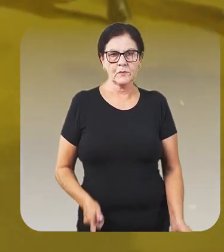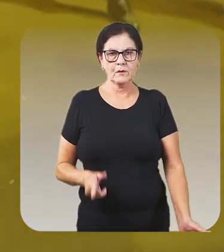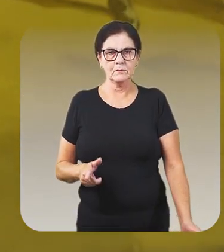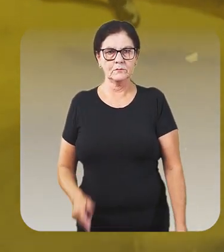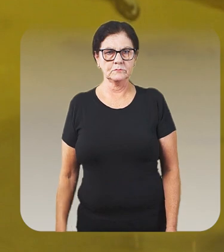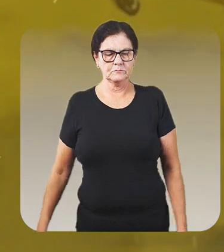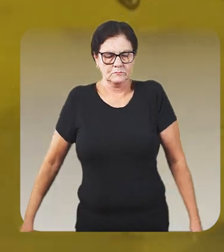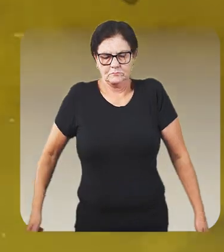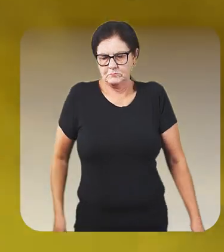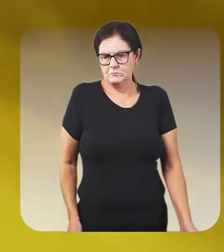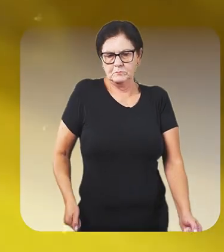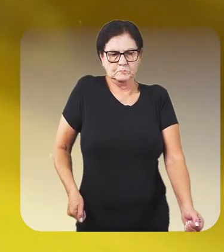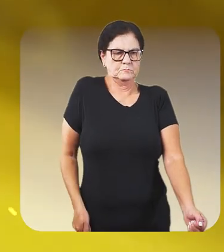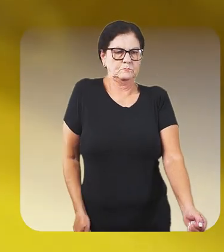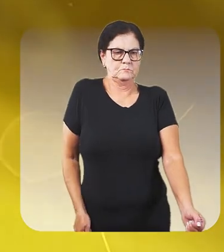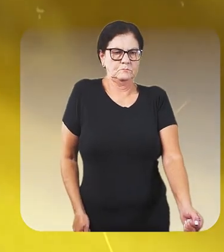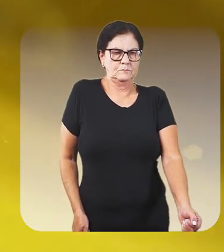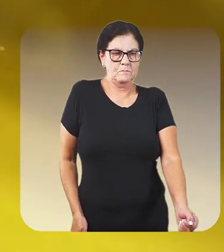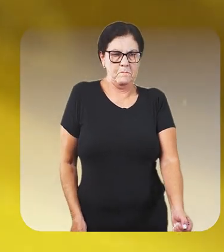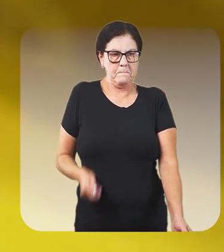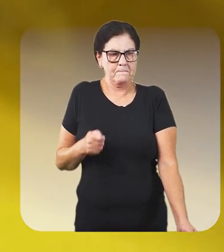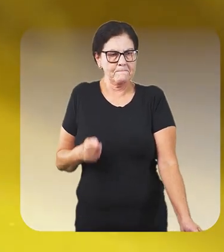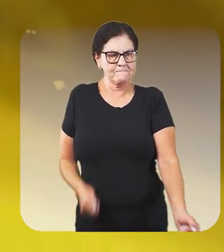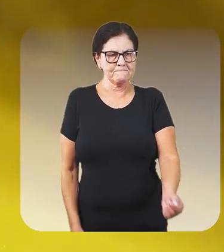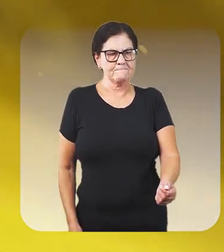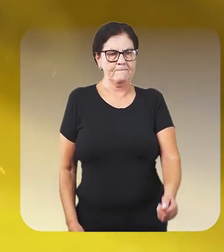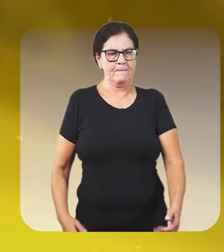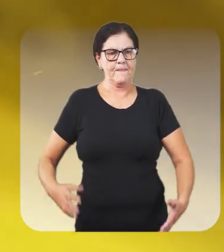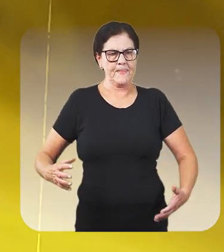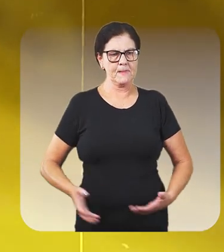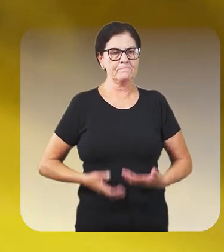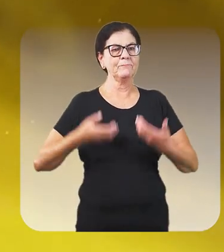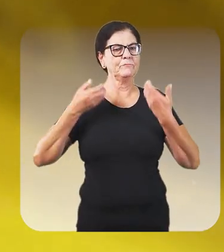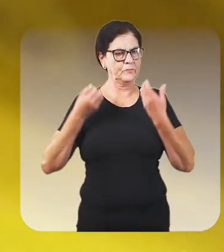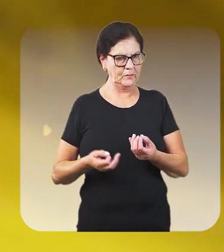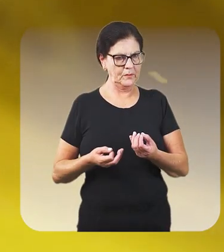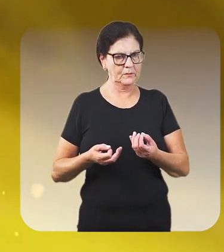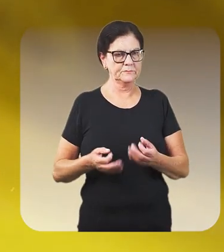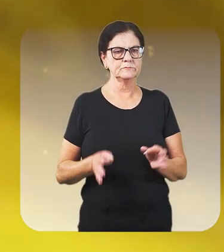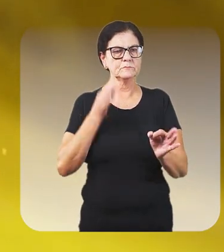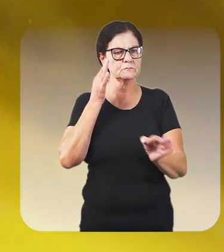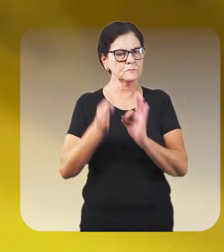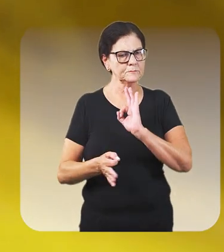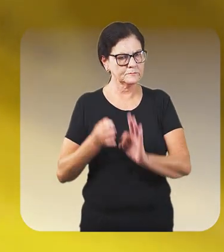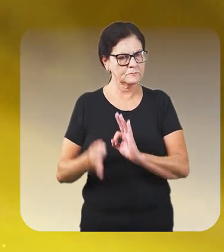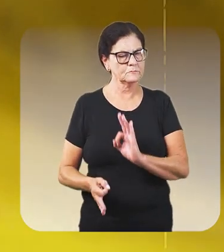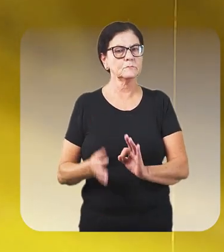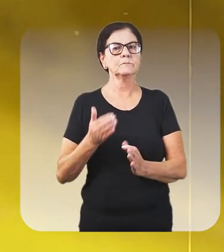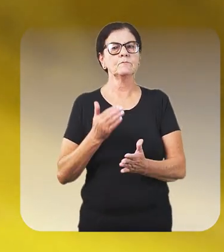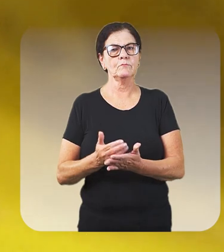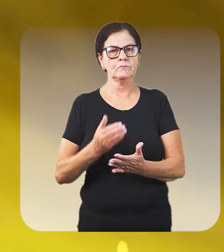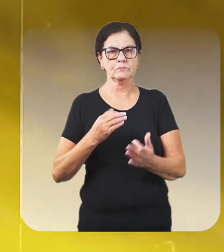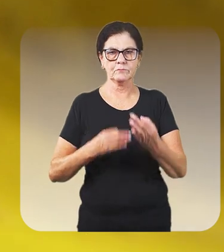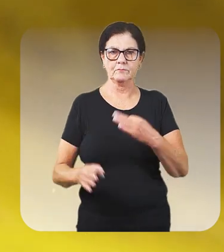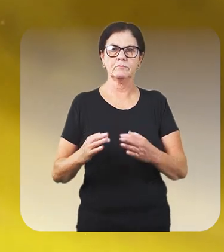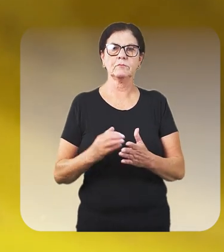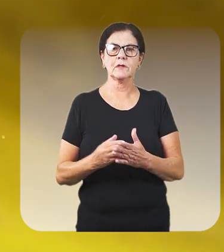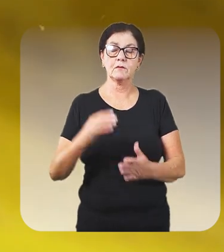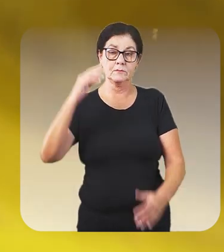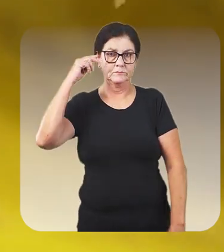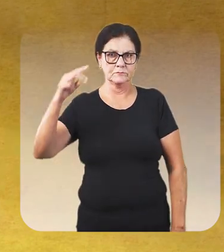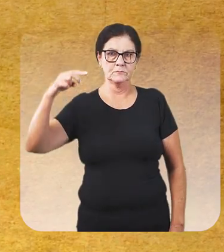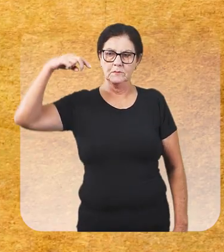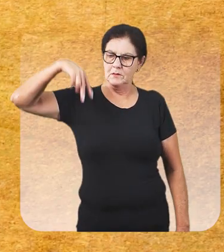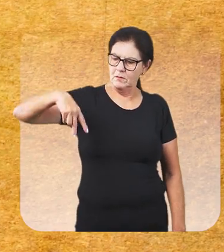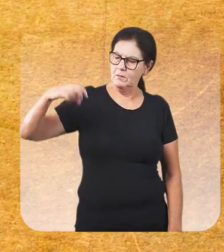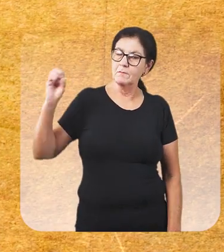história militar brasileira. Newton Prado estava à frente do grupo, demonstrando a coragem e a determinação que o havia caracterizado durante a